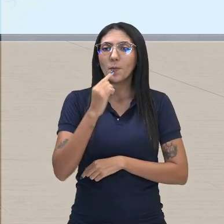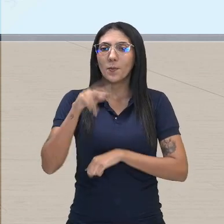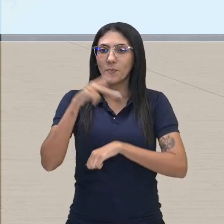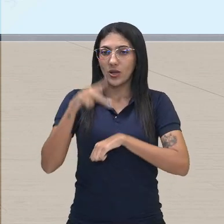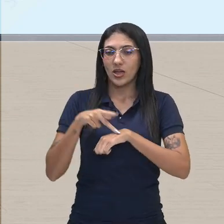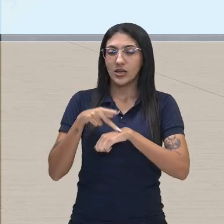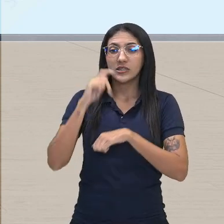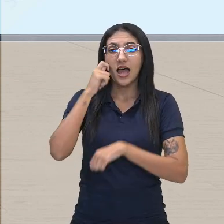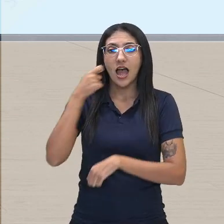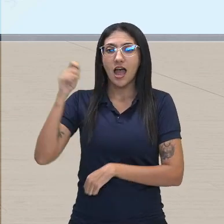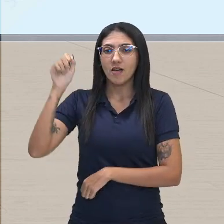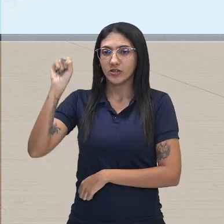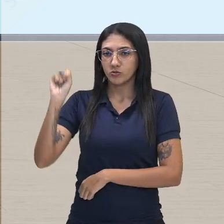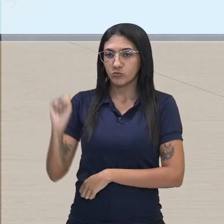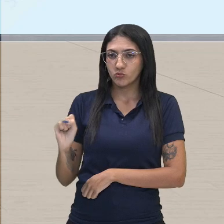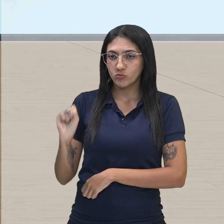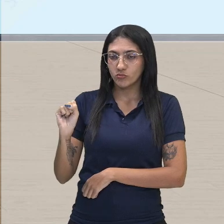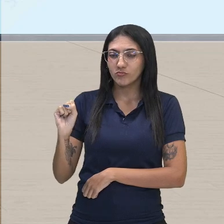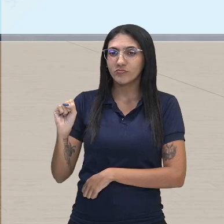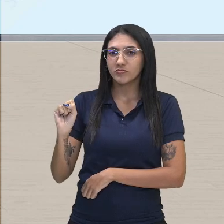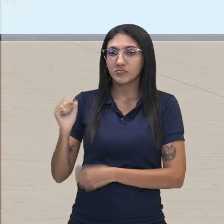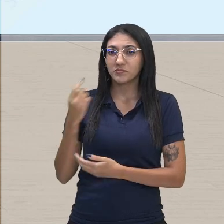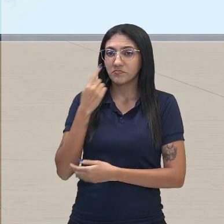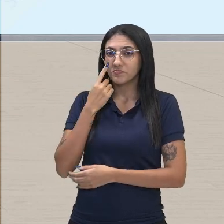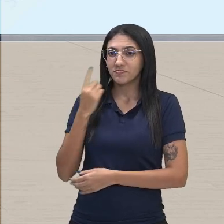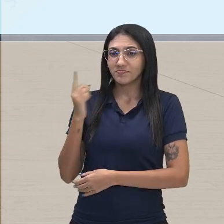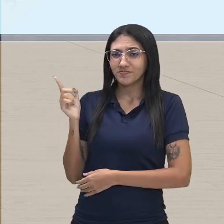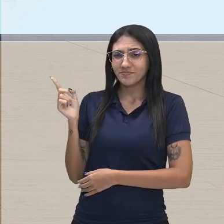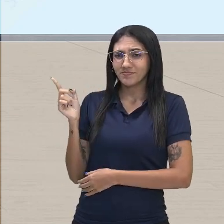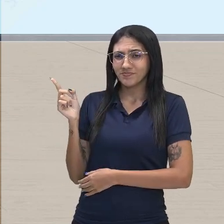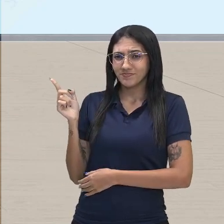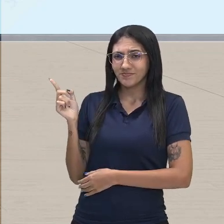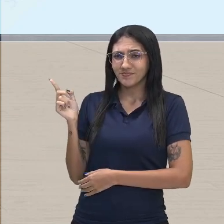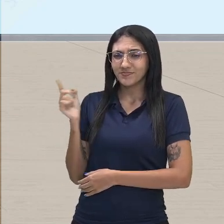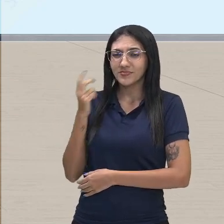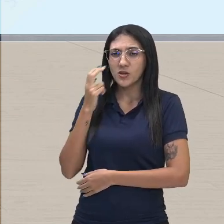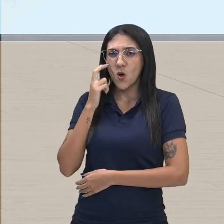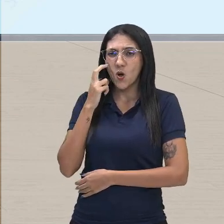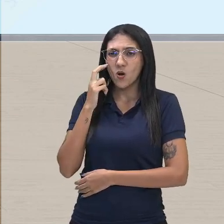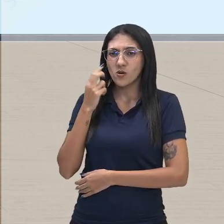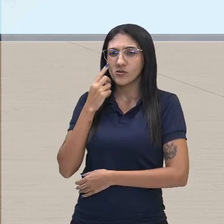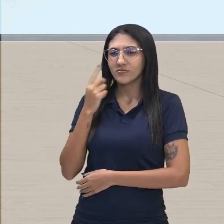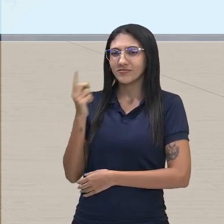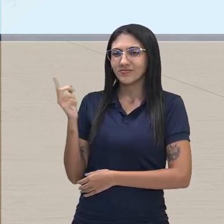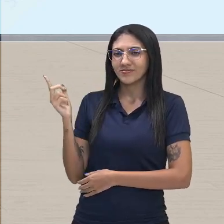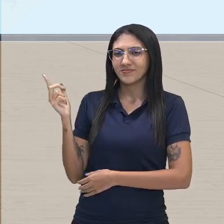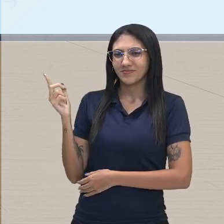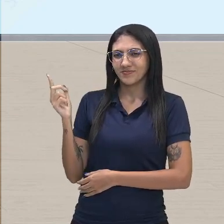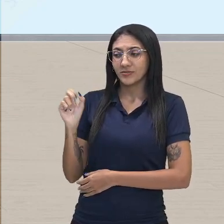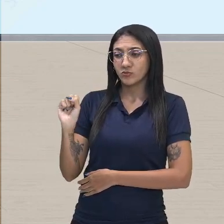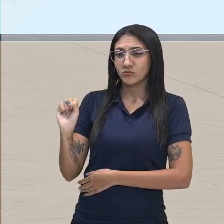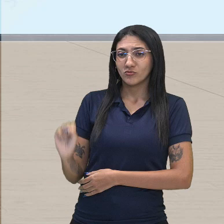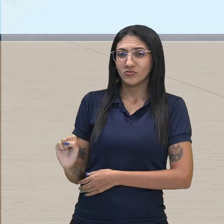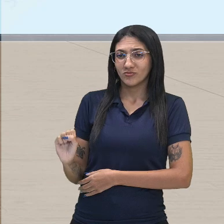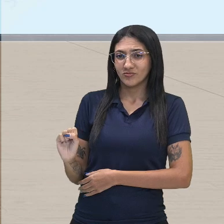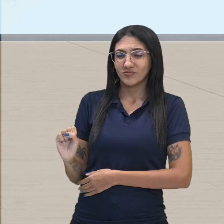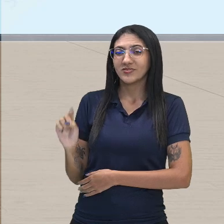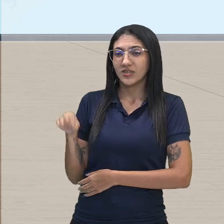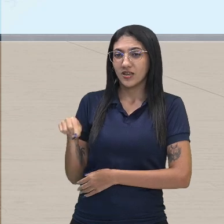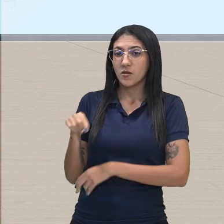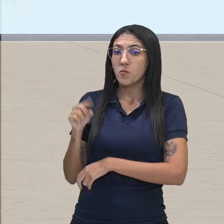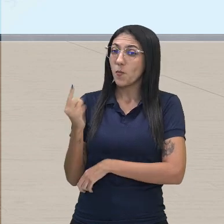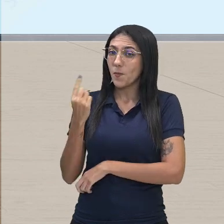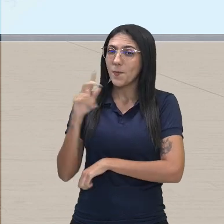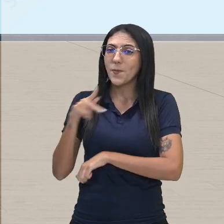dentro do continente africano, que inclusive está lá na parte de baixo ali de rosa, tá vendo ali, ó, lá na ponta África do Sul? Então, é um